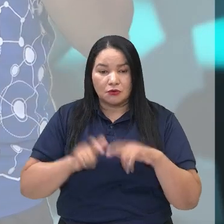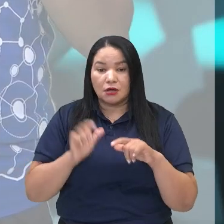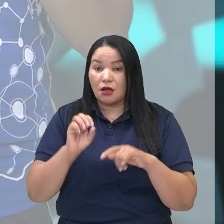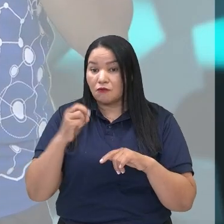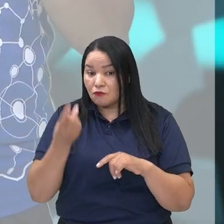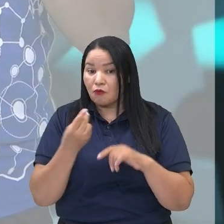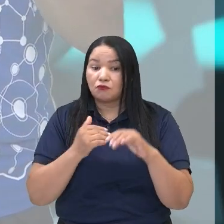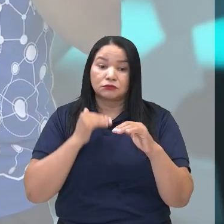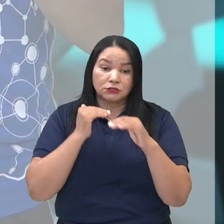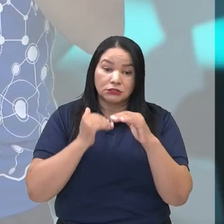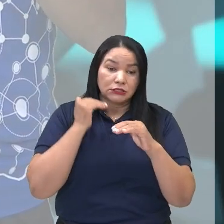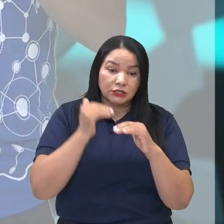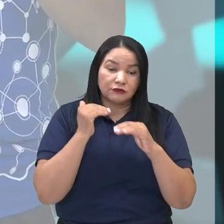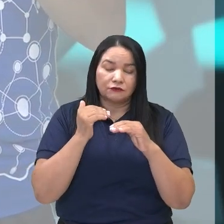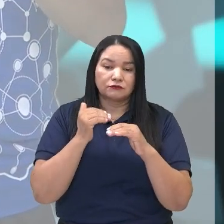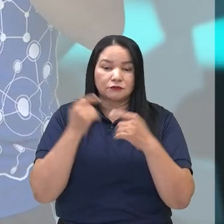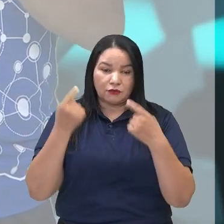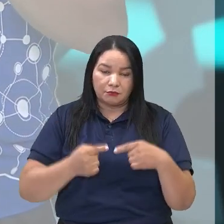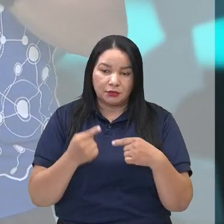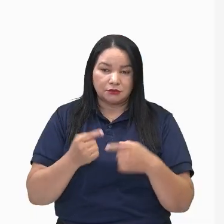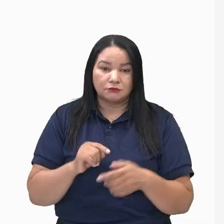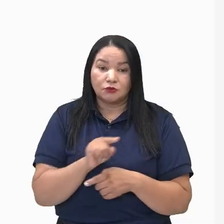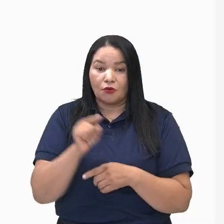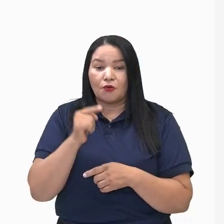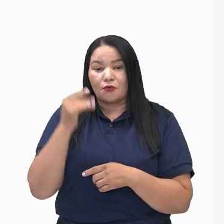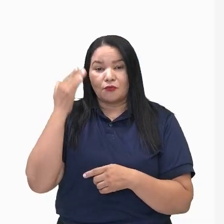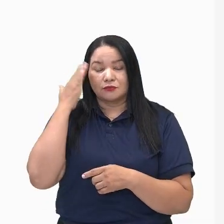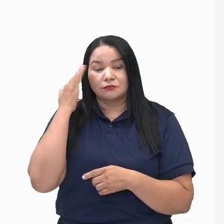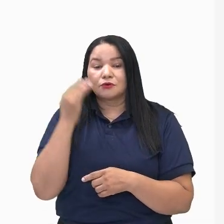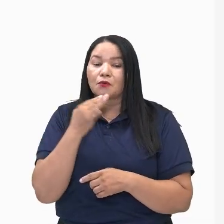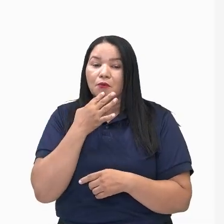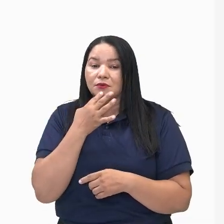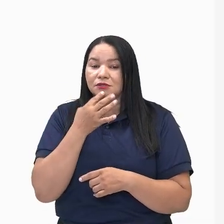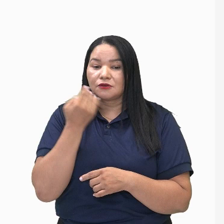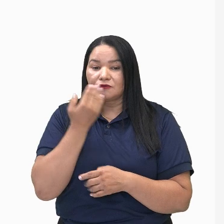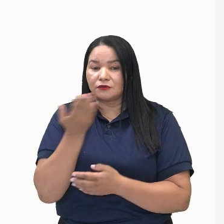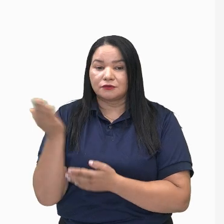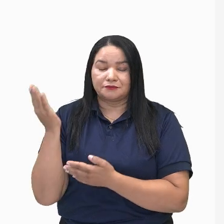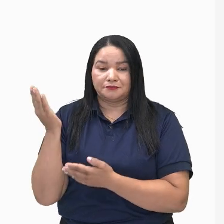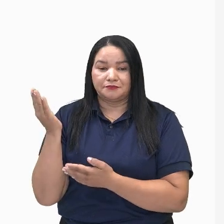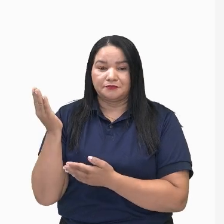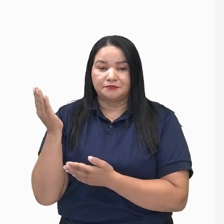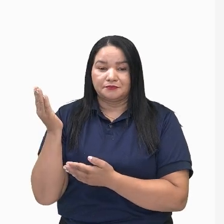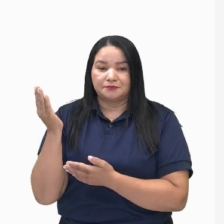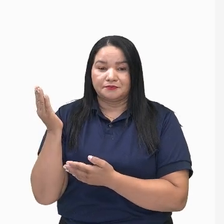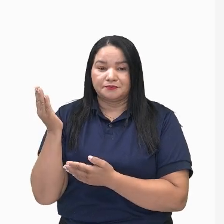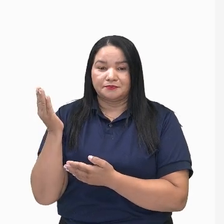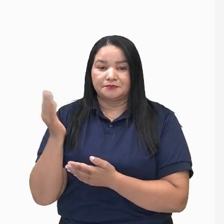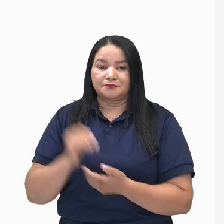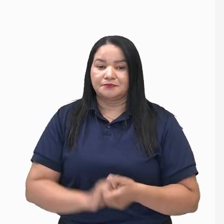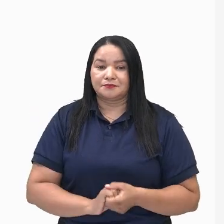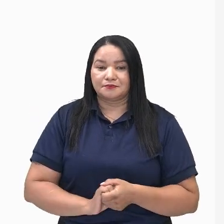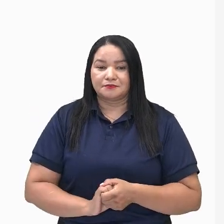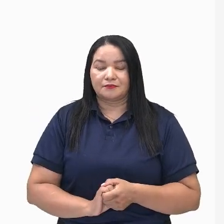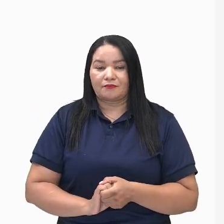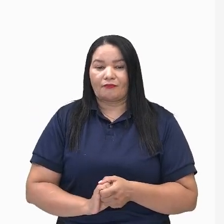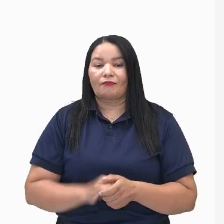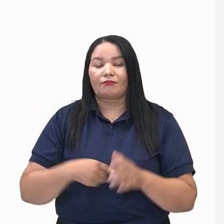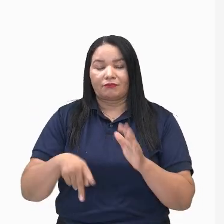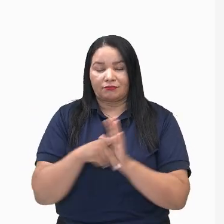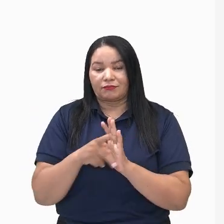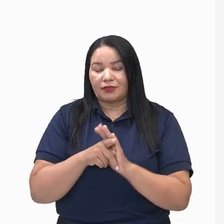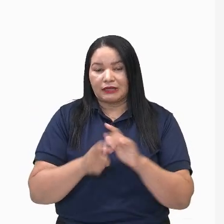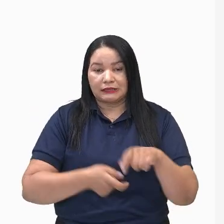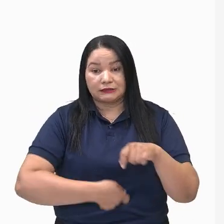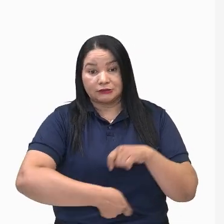competição. Para a gente conhecer esta quadra, olha só, a gente vê aí a quadra do raquetebol. É essa com